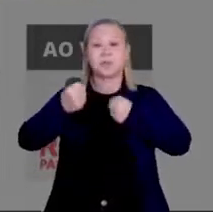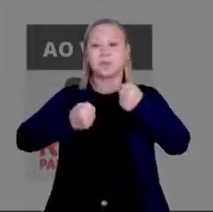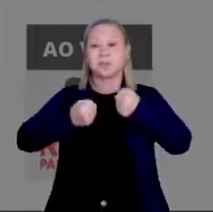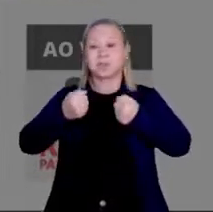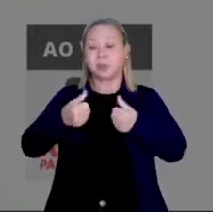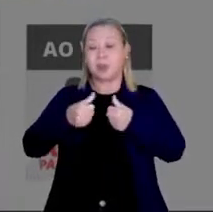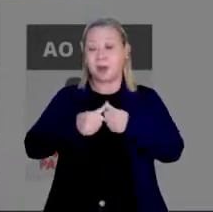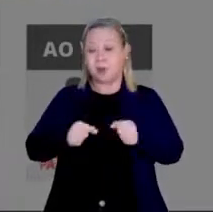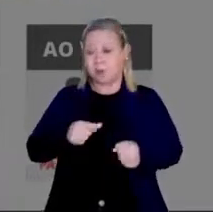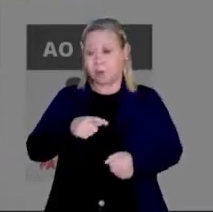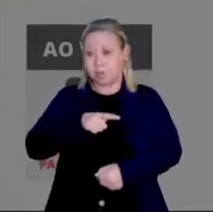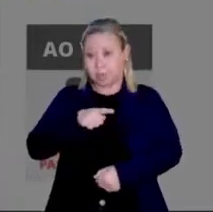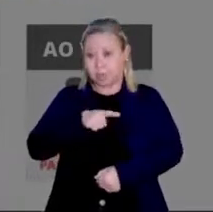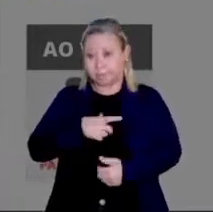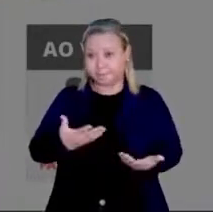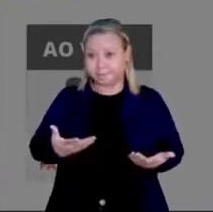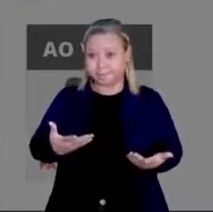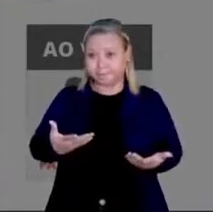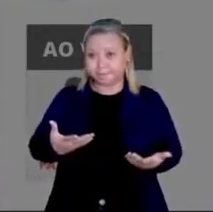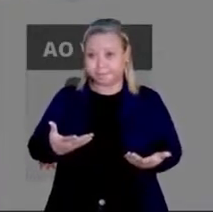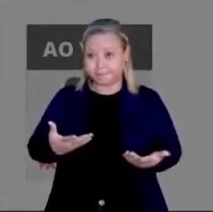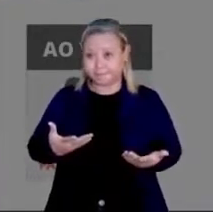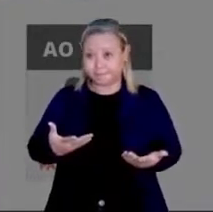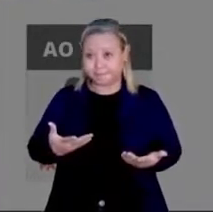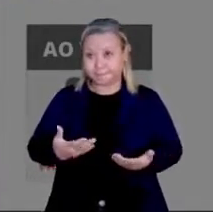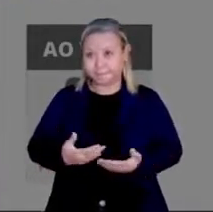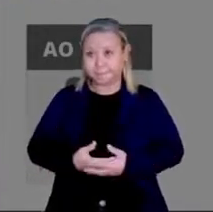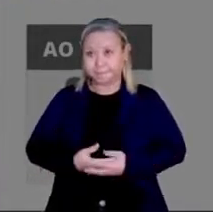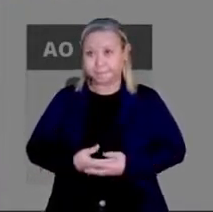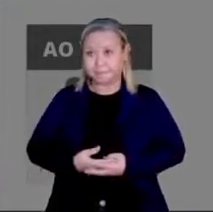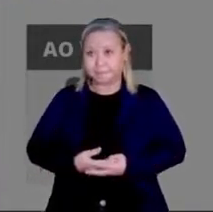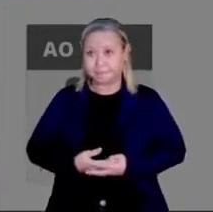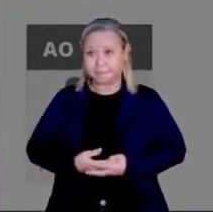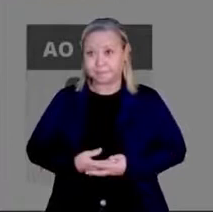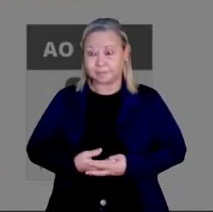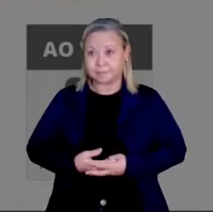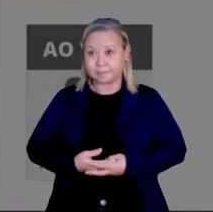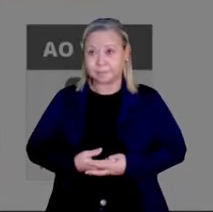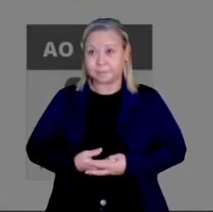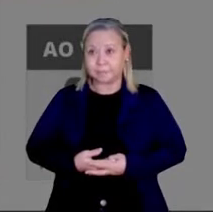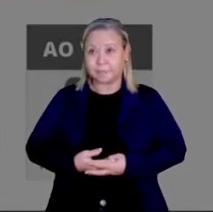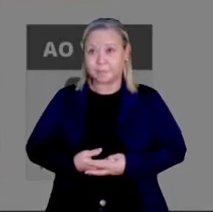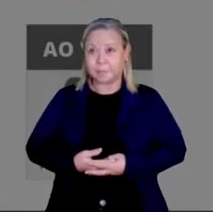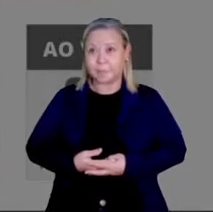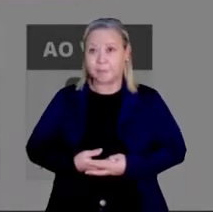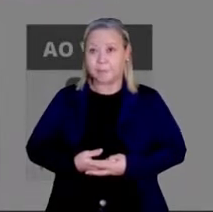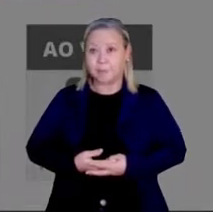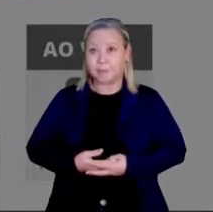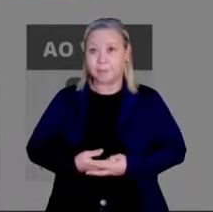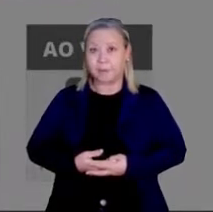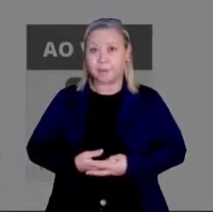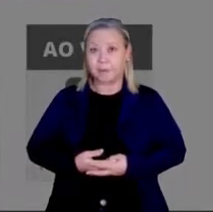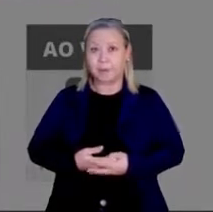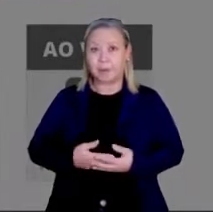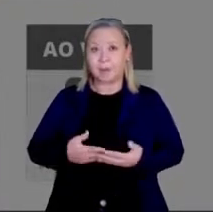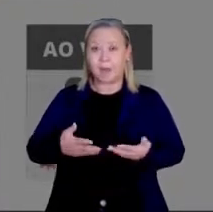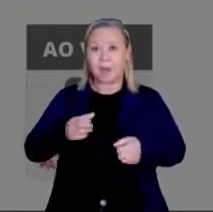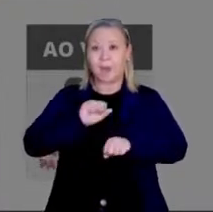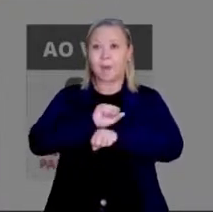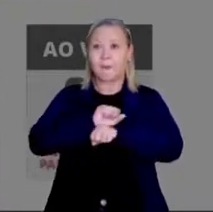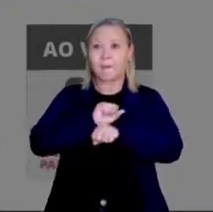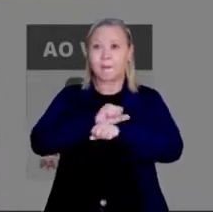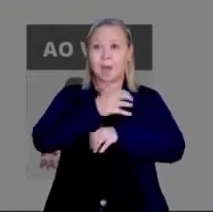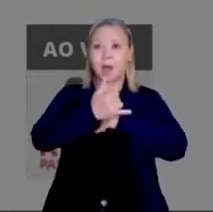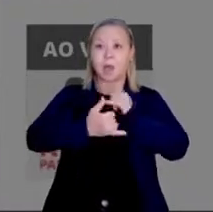gente pode se transformar numa nação efetivamente de energia limpa e de energia